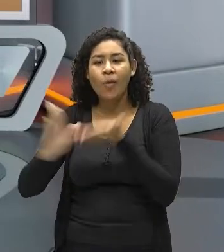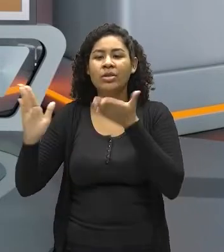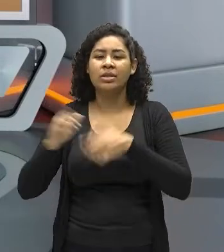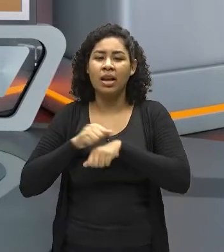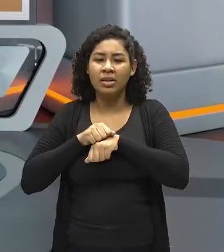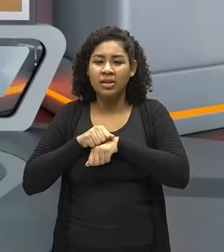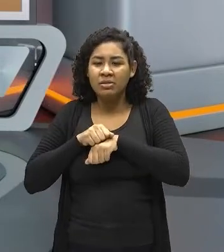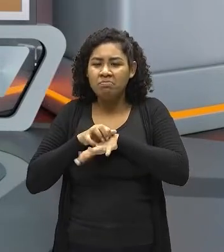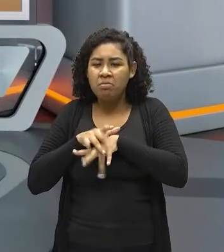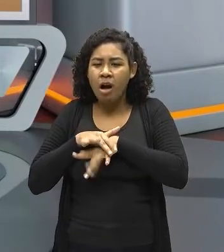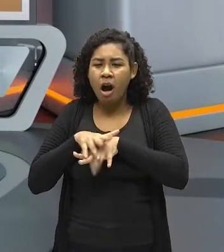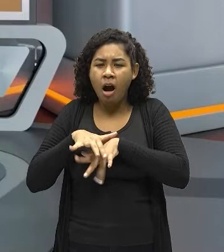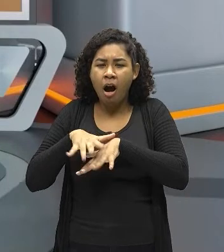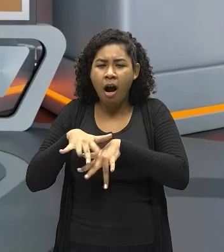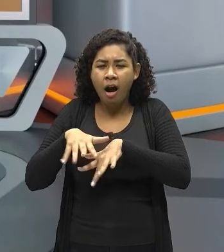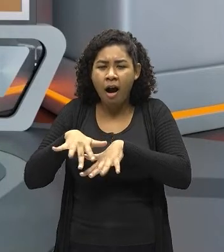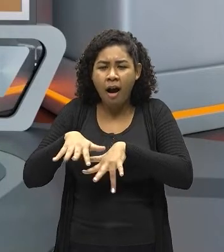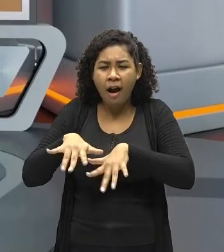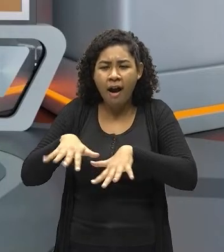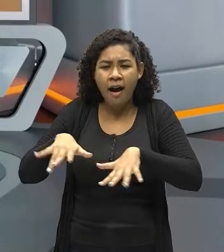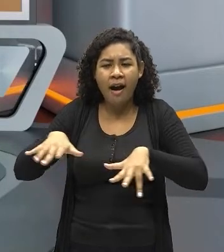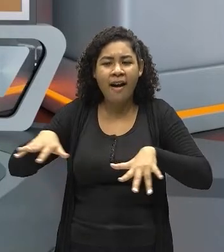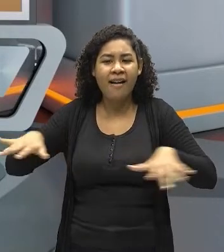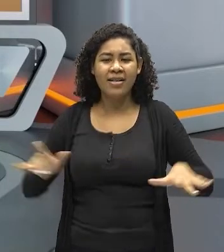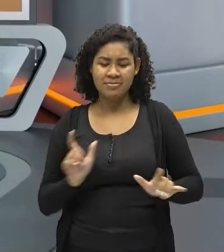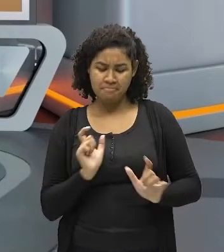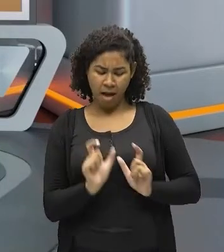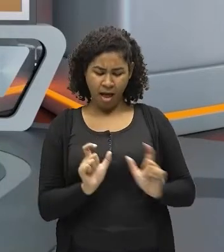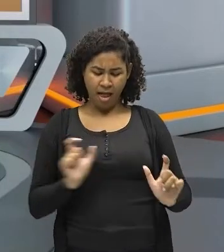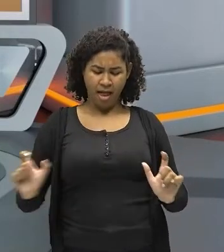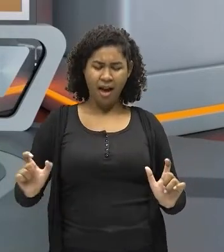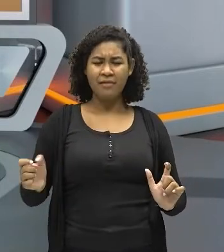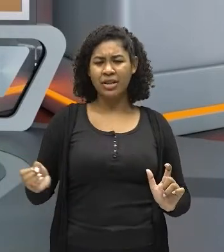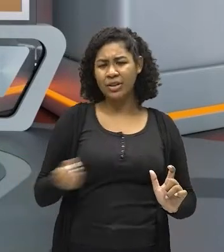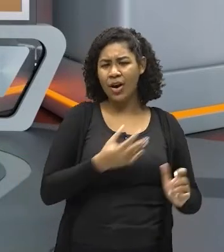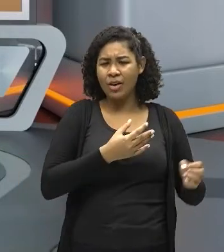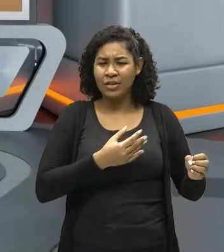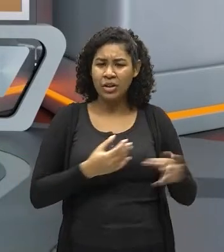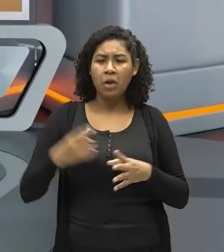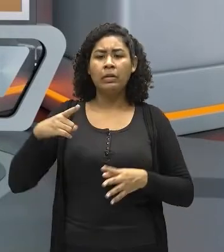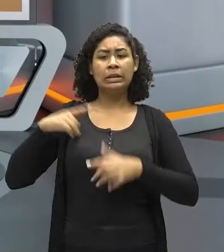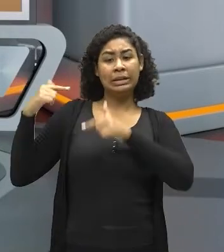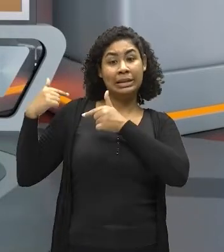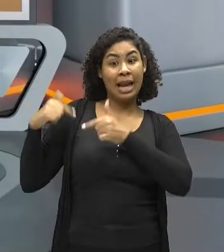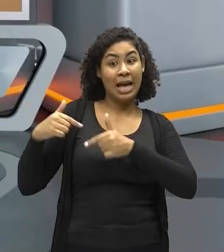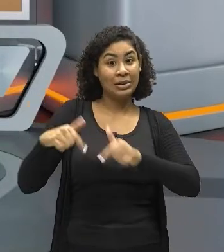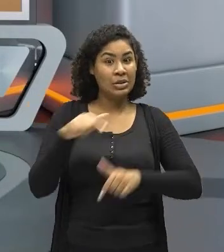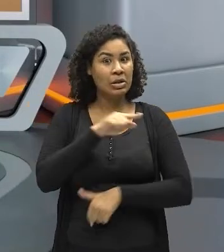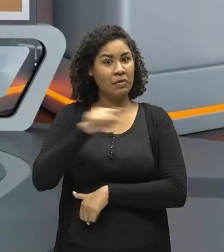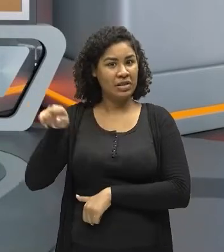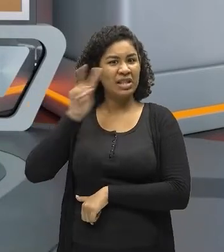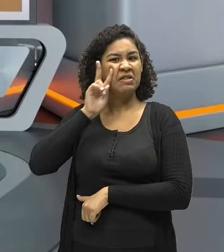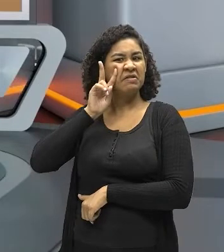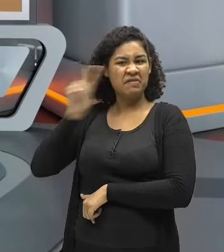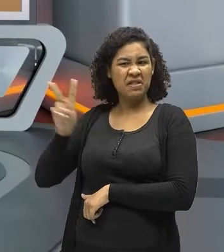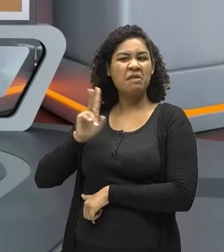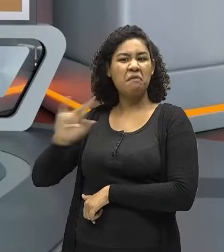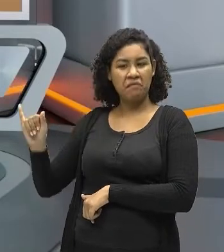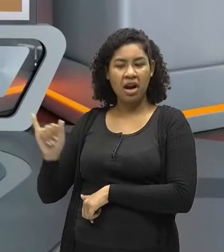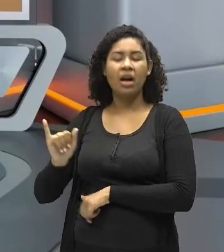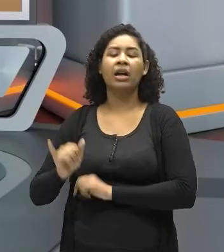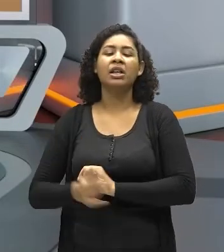cheia de energia, cheia de riqueza de palavras, cheia de herança, você já vai um boom que vai acontecer para dar origem a